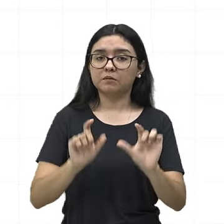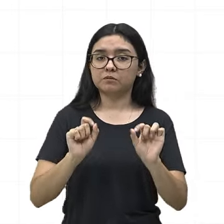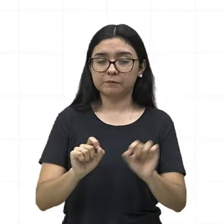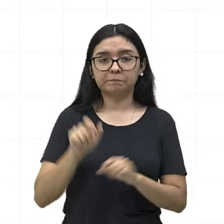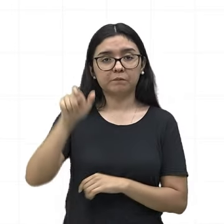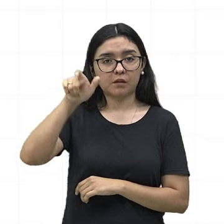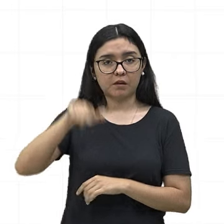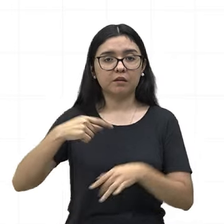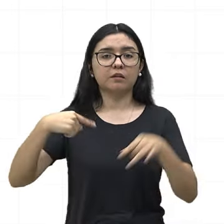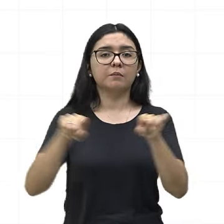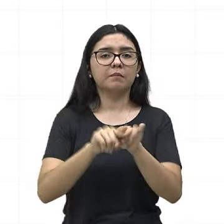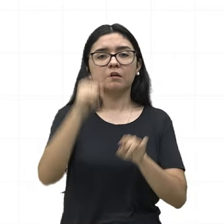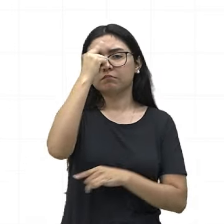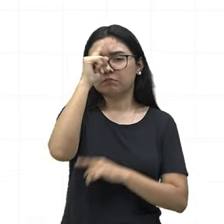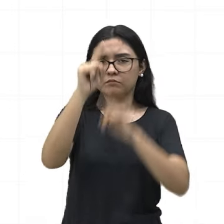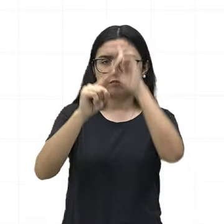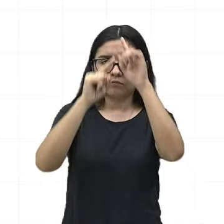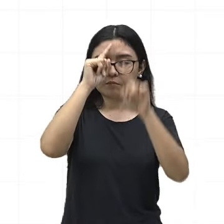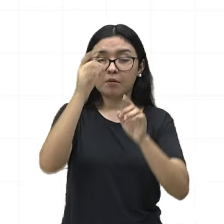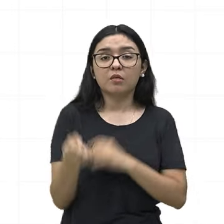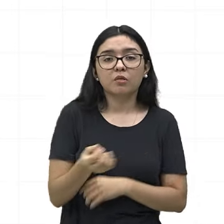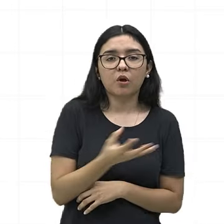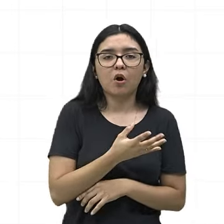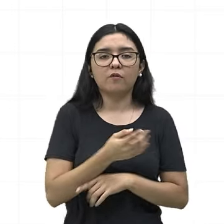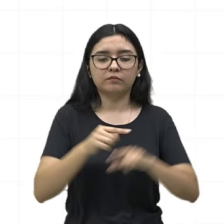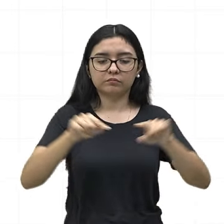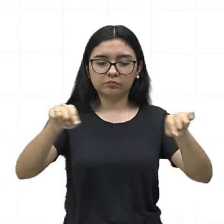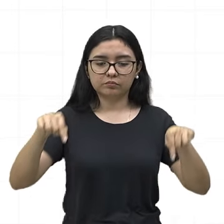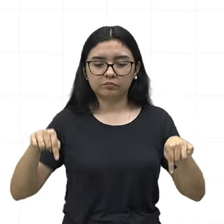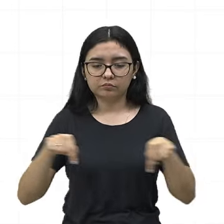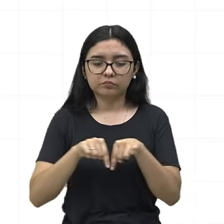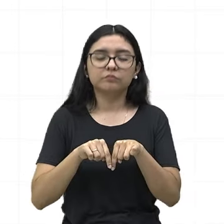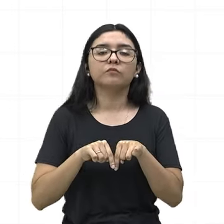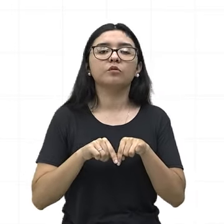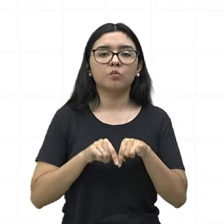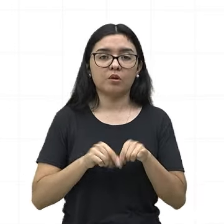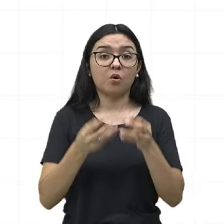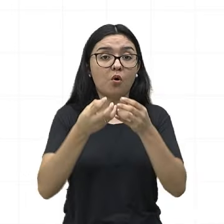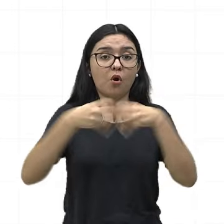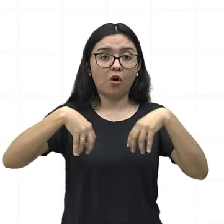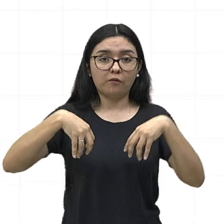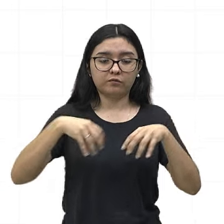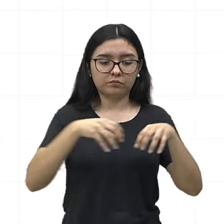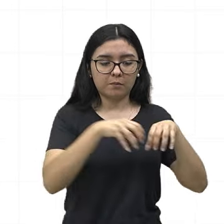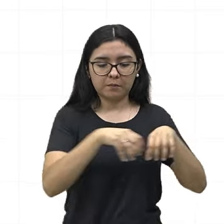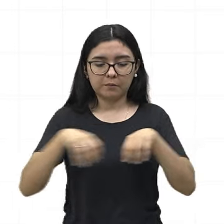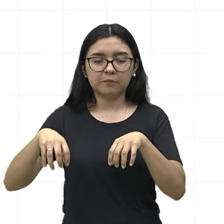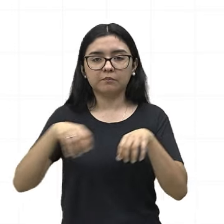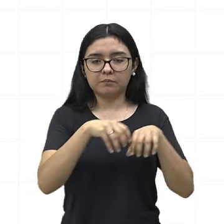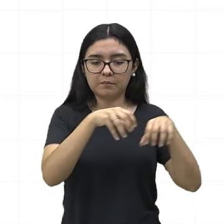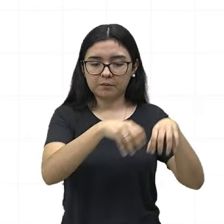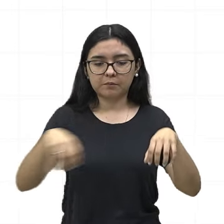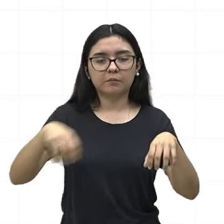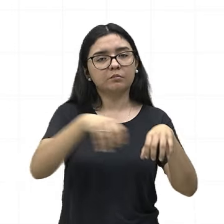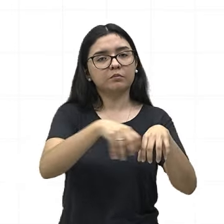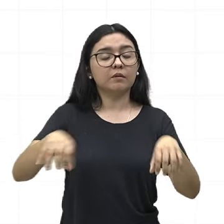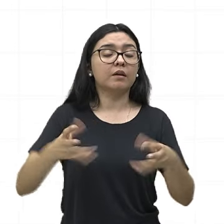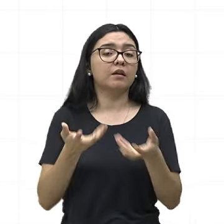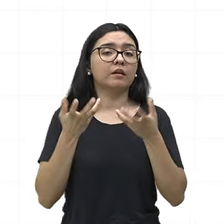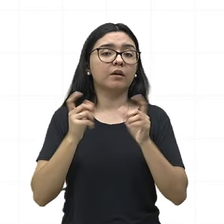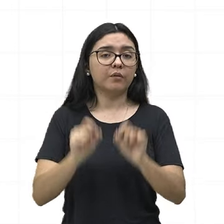está inventando uma nova bandeja de ovos, na qual ele vai colocar os ovos que suas galinhas puserem. Ele quer